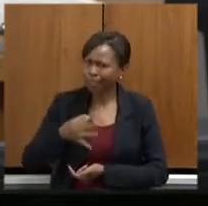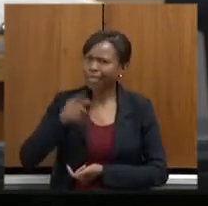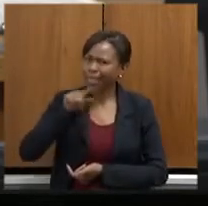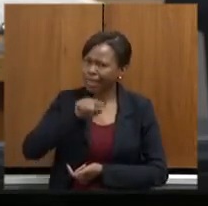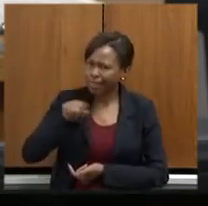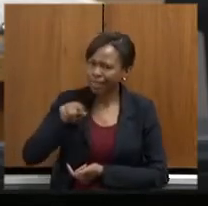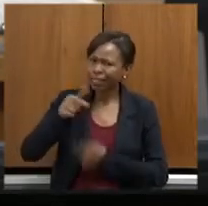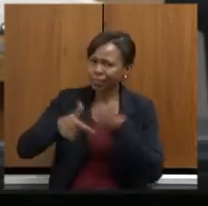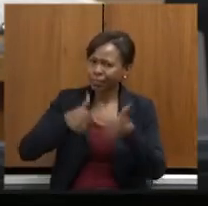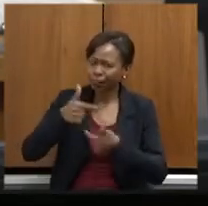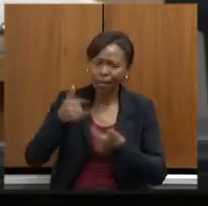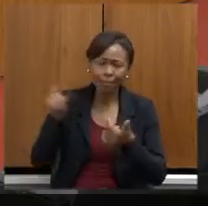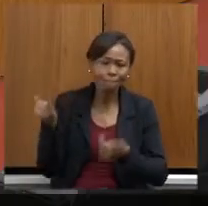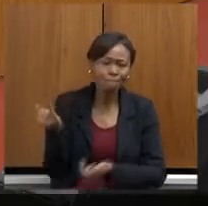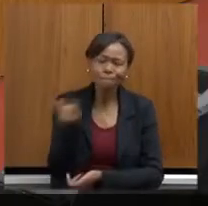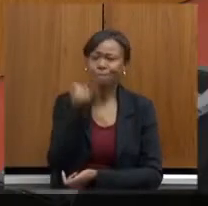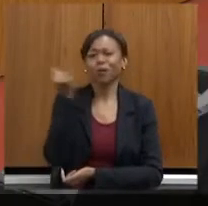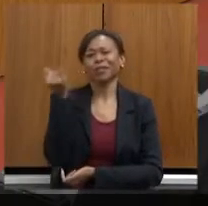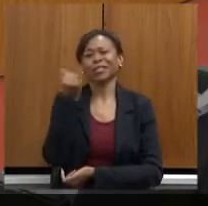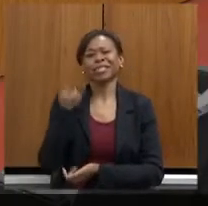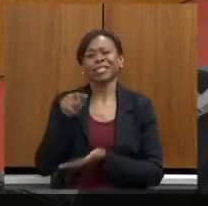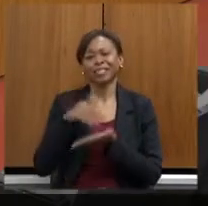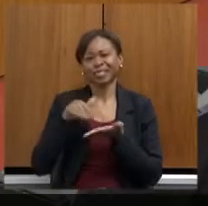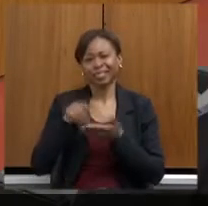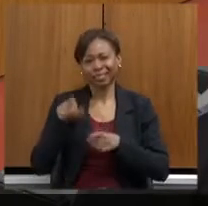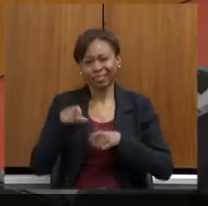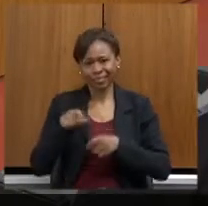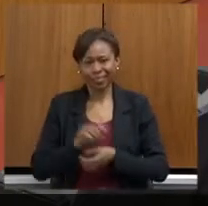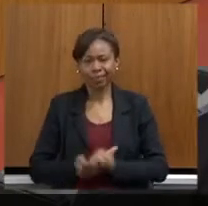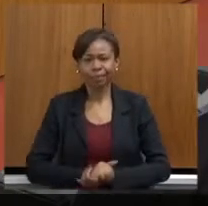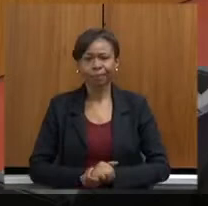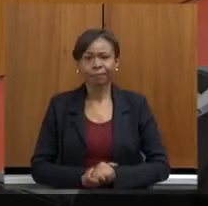menina dos olhos da secretaria da Agricultura tá bom